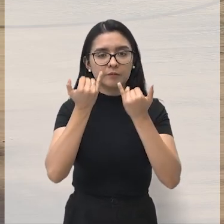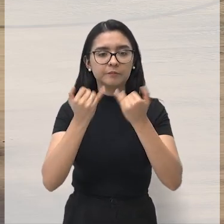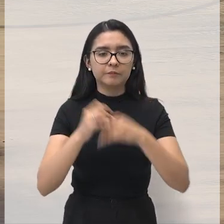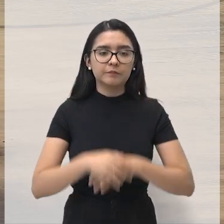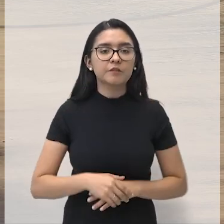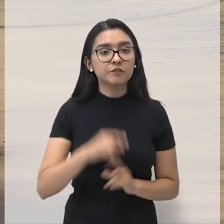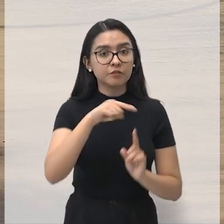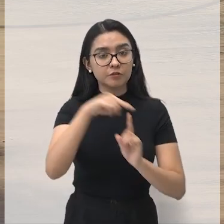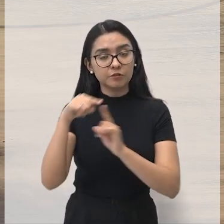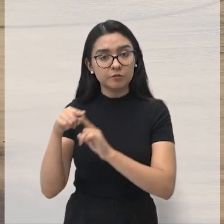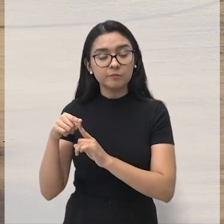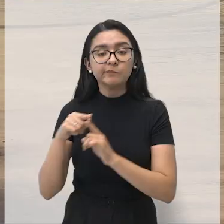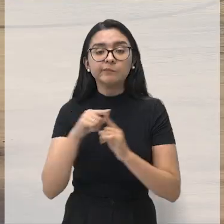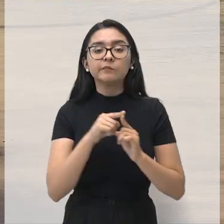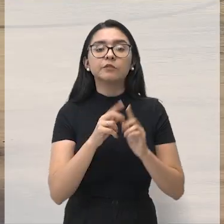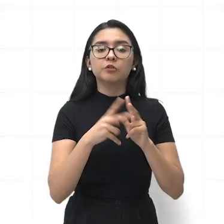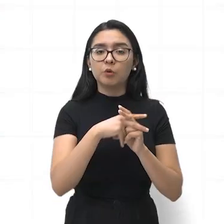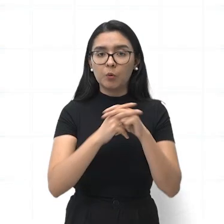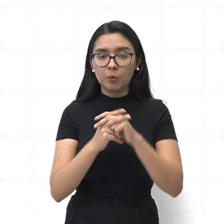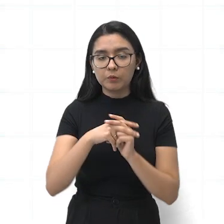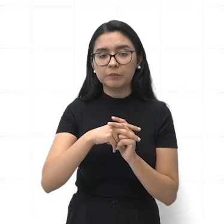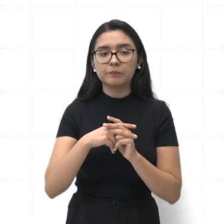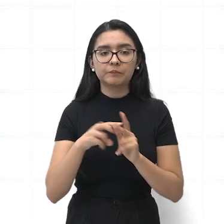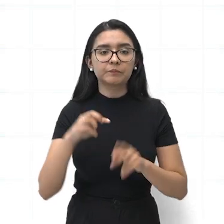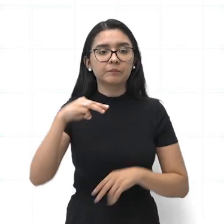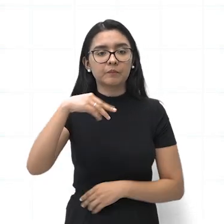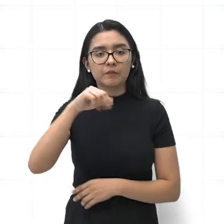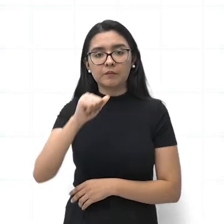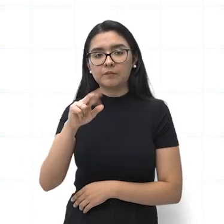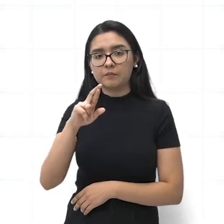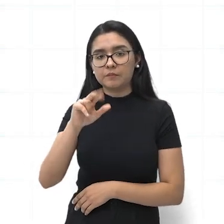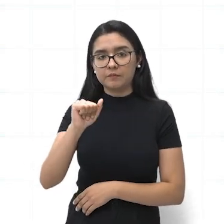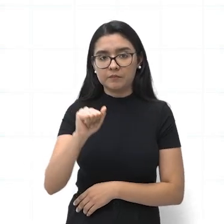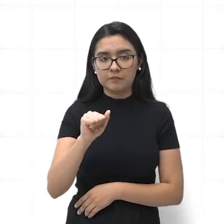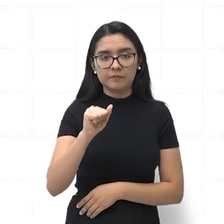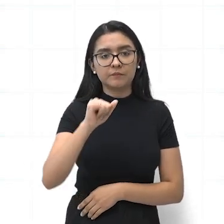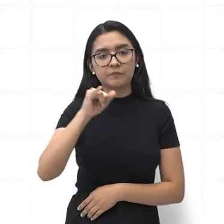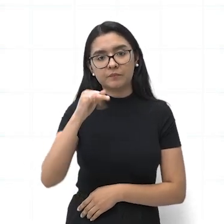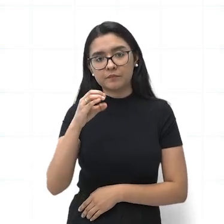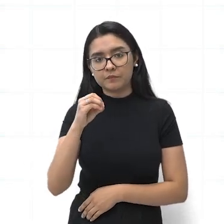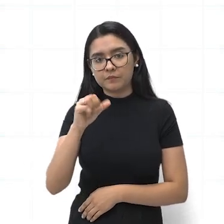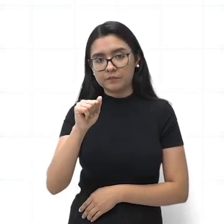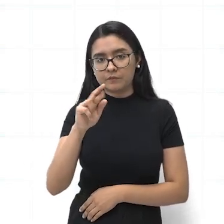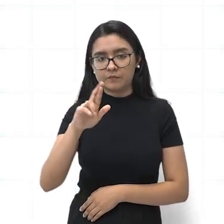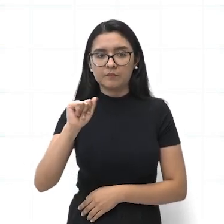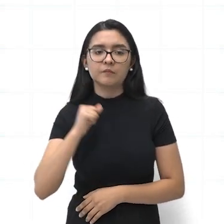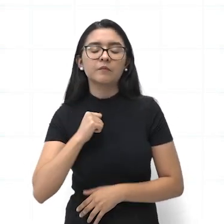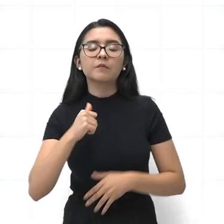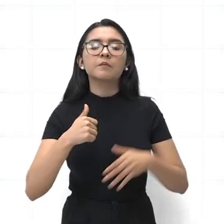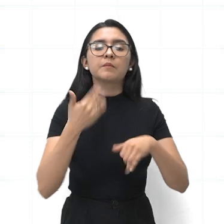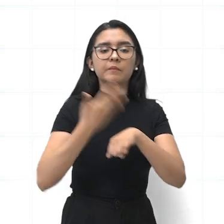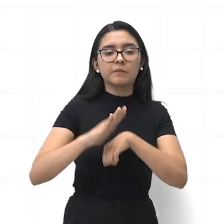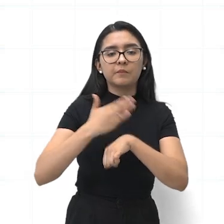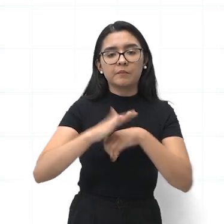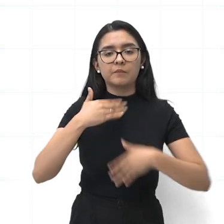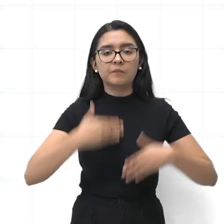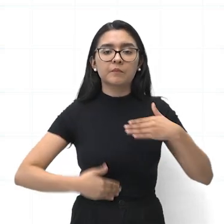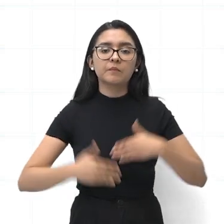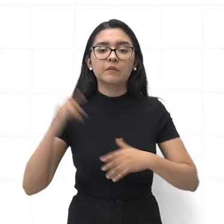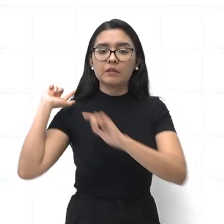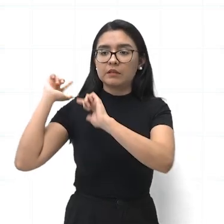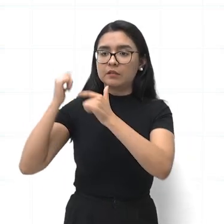luta marajoara. Observem aí. A luta marajoara é uma prática corporal tradicional da